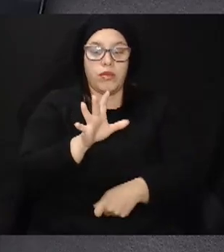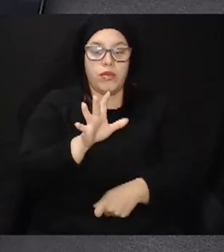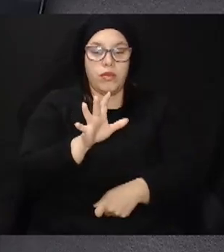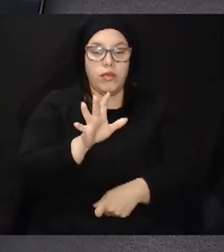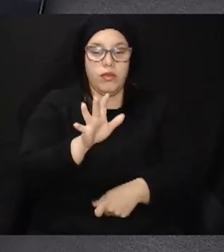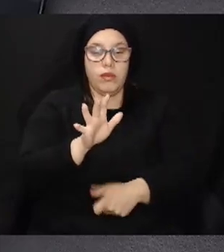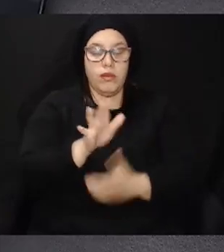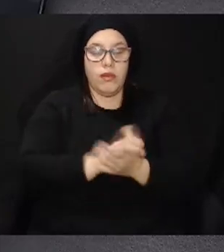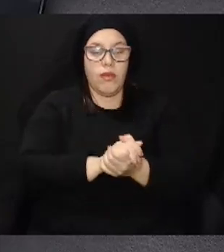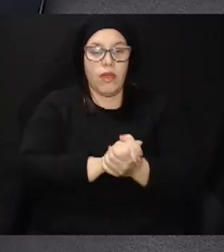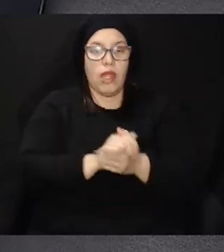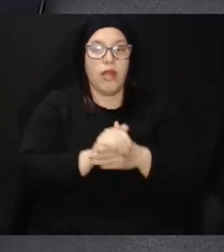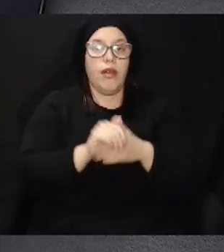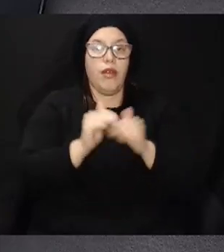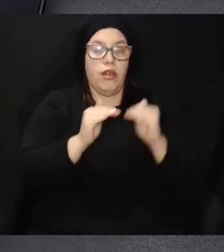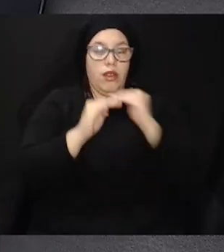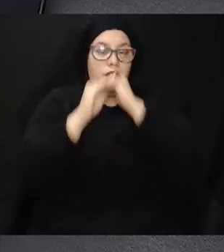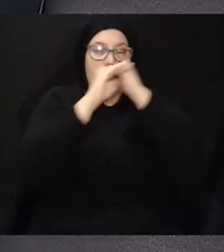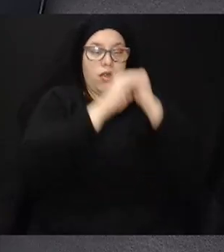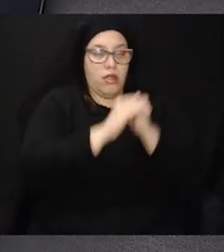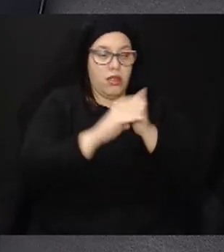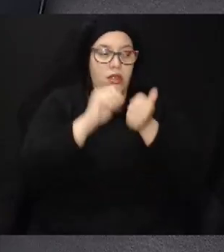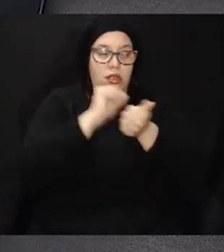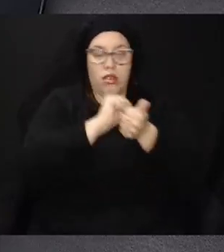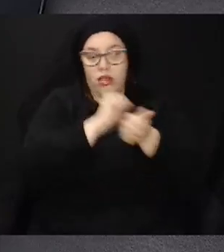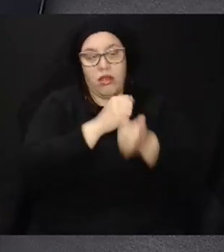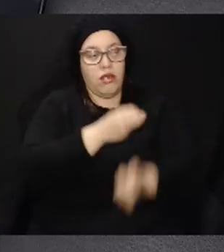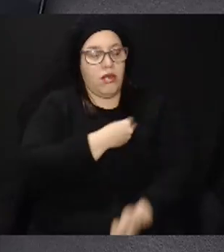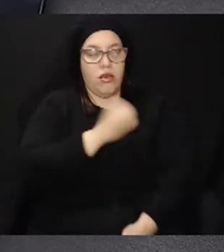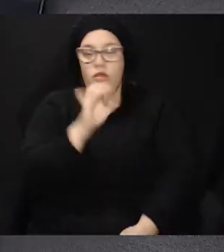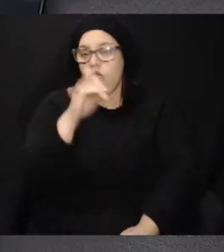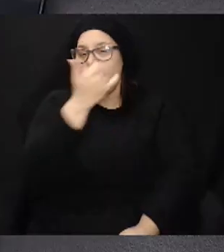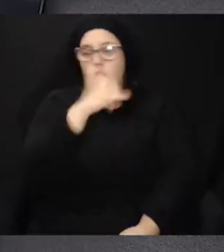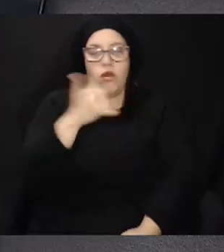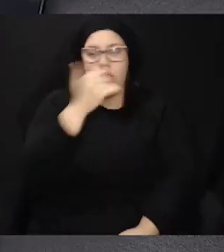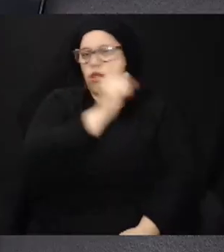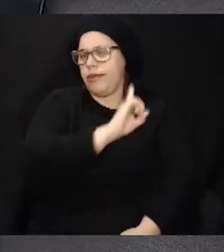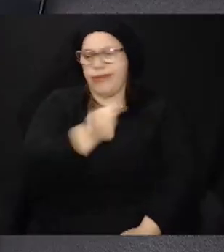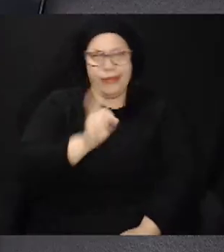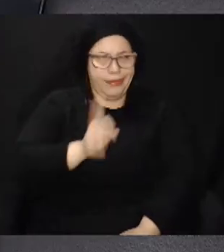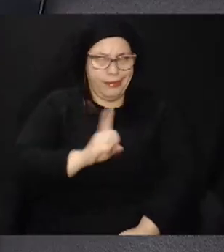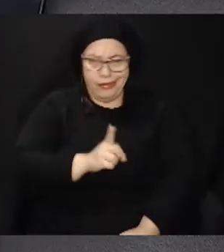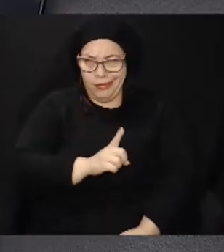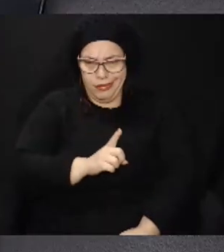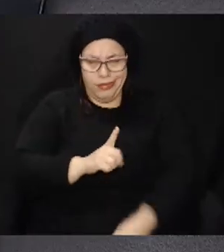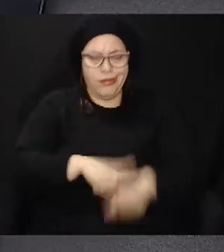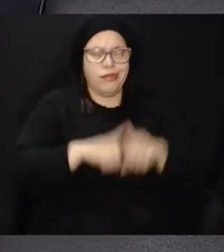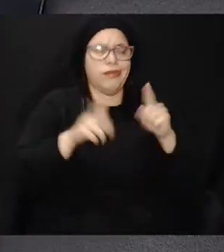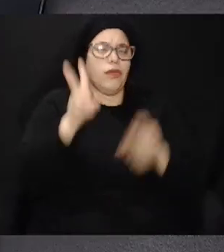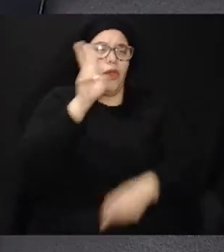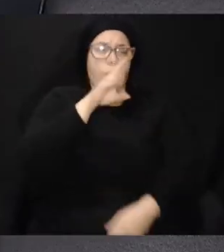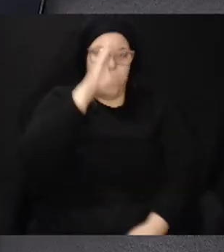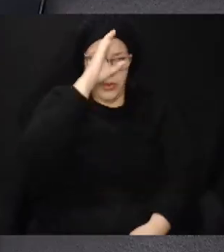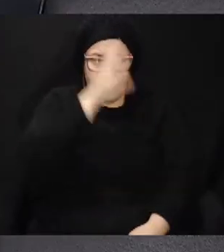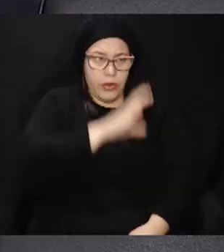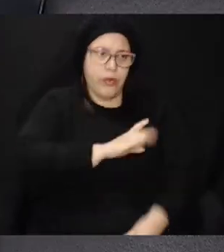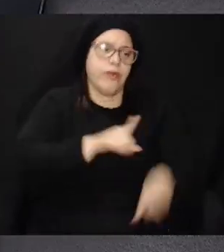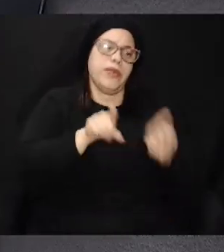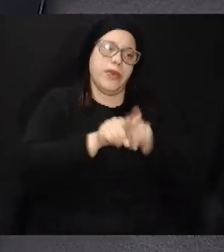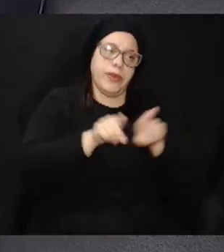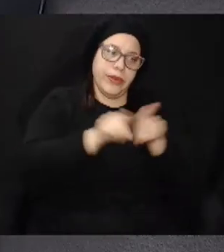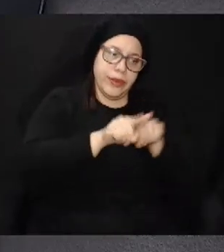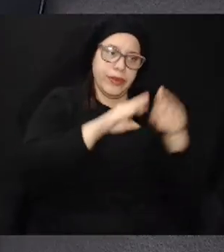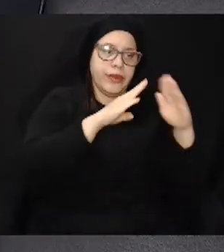com equilíbrio e qualidade de vida, não apenas para o aeroporto, mas para a sociedade, os moradores,